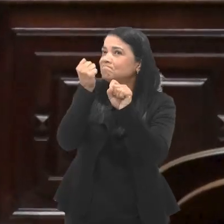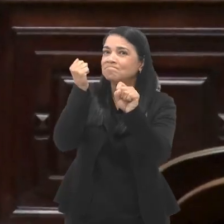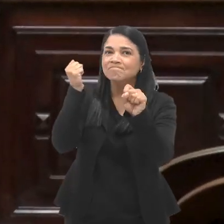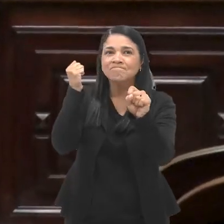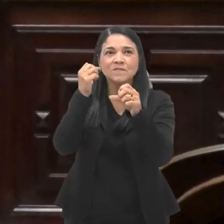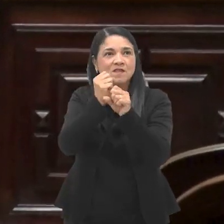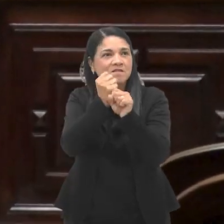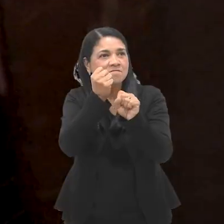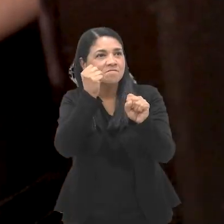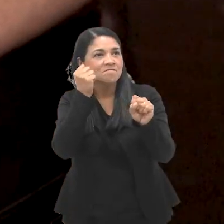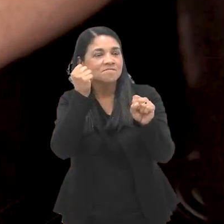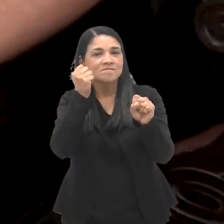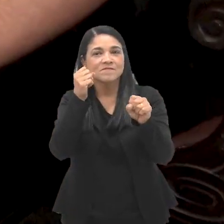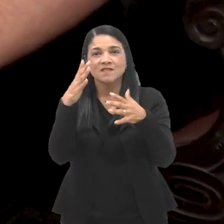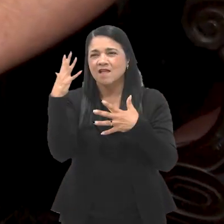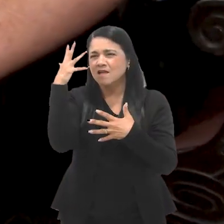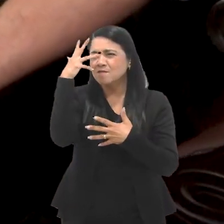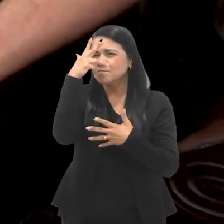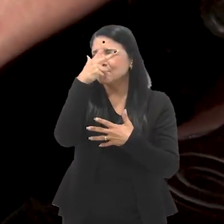Impressionante a dimensão.